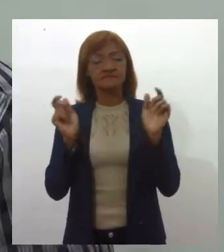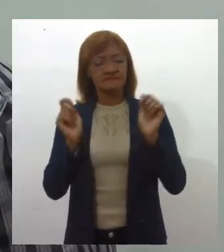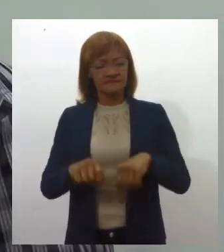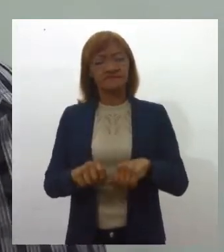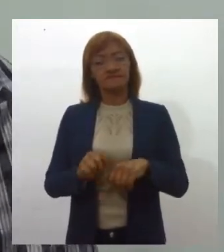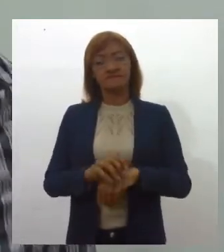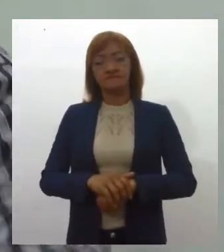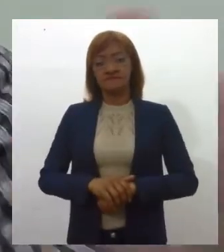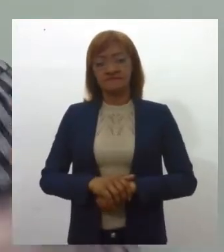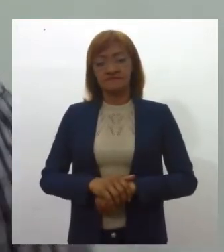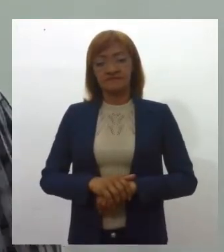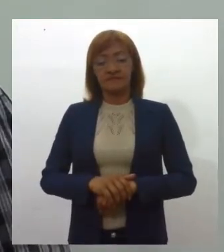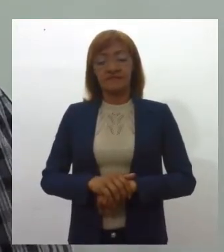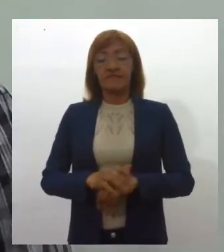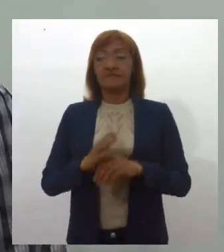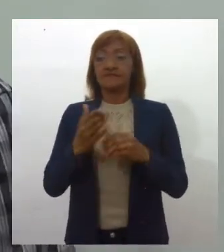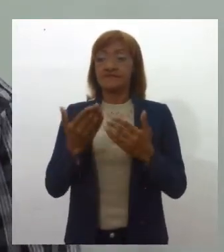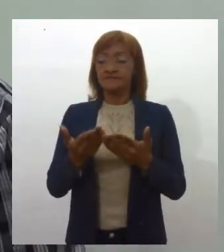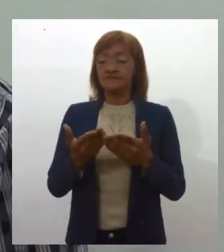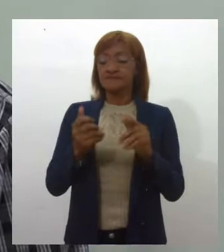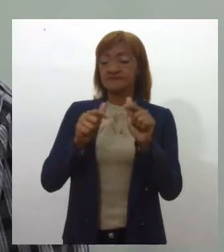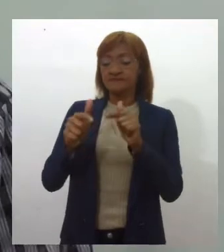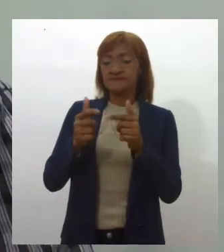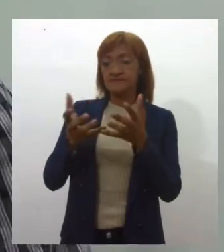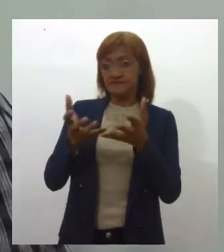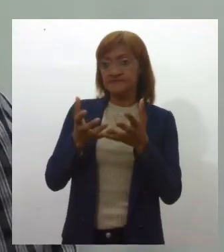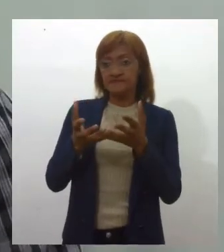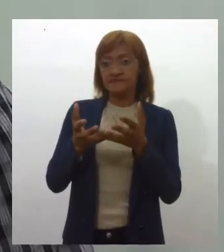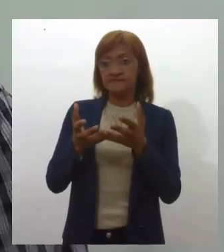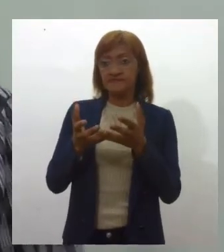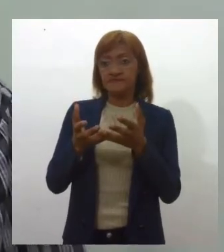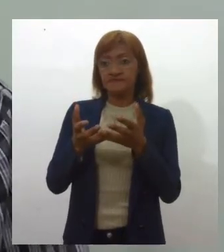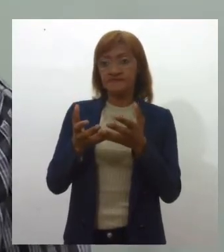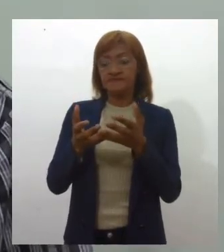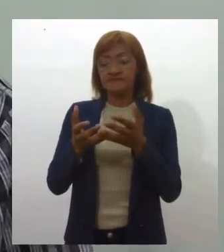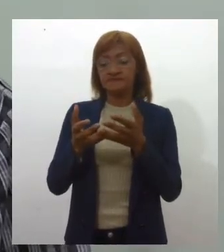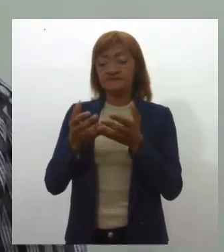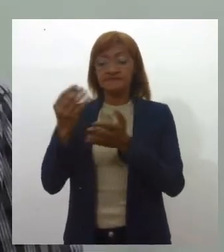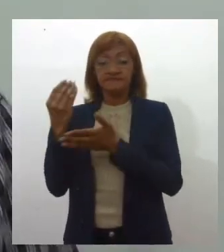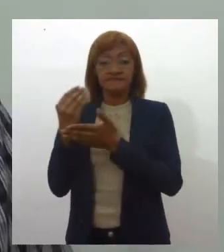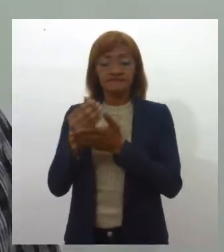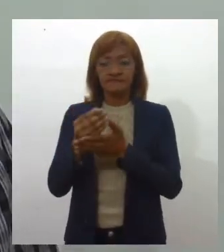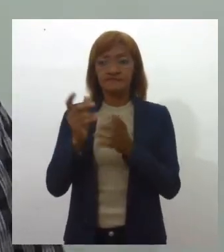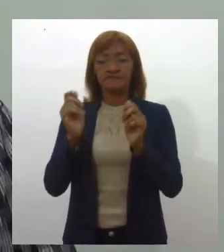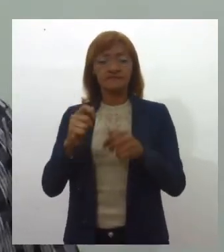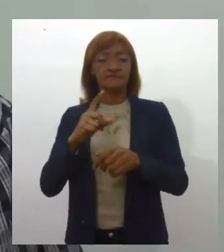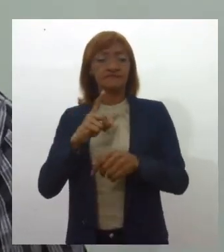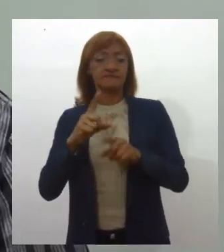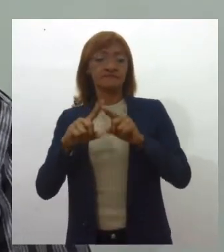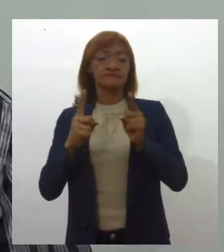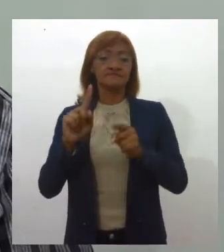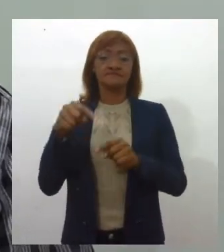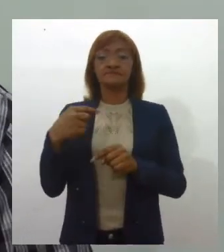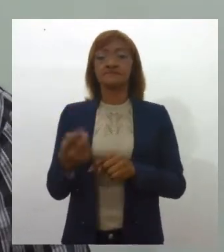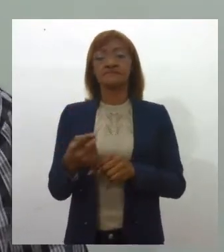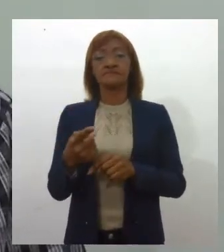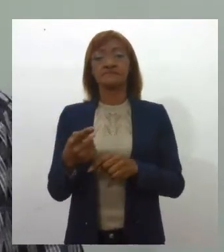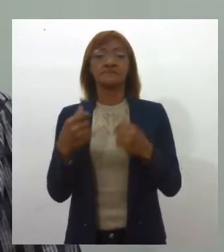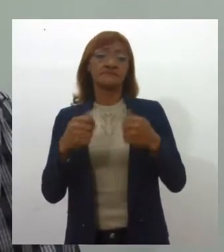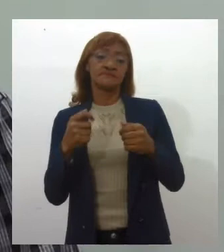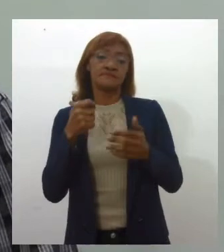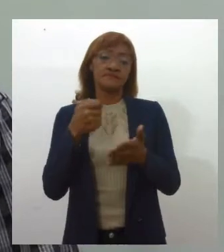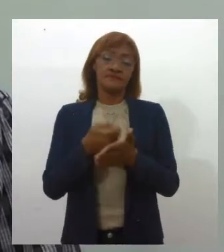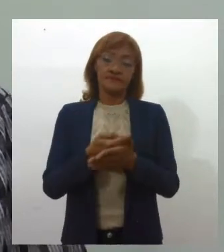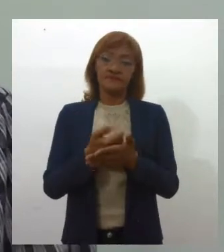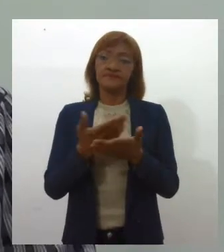pleito da população pelos serviços, ou seja, nós precisamos investir para que os serviços aconteçam, mas depois há essa contraprestação que precisa ser feita